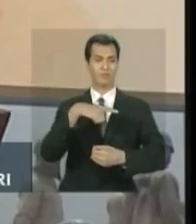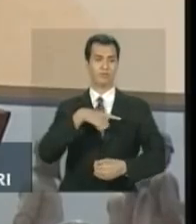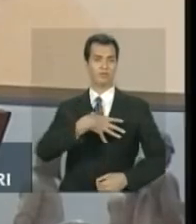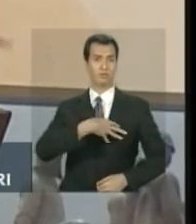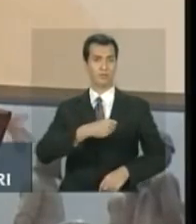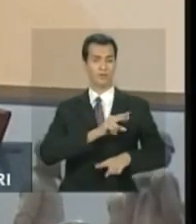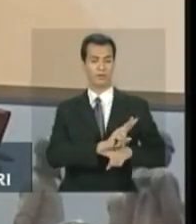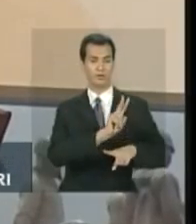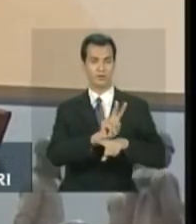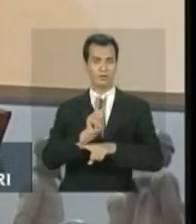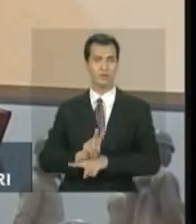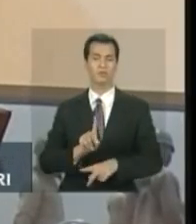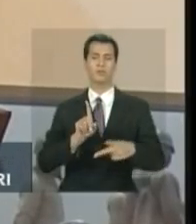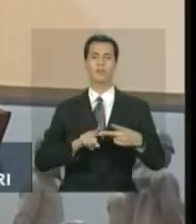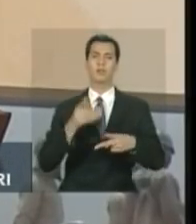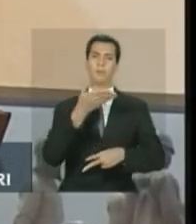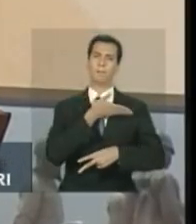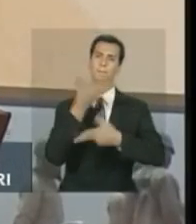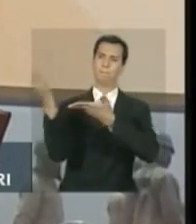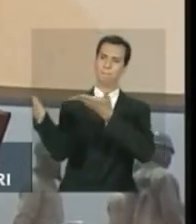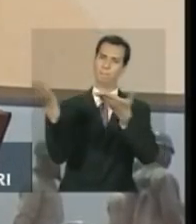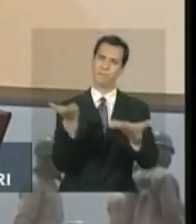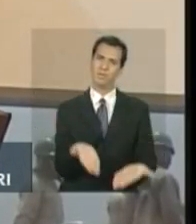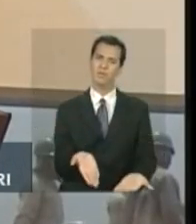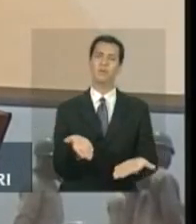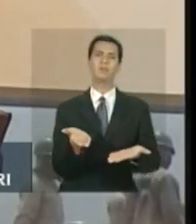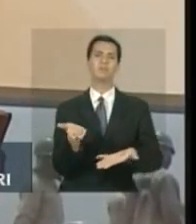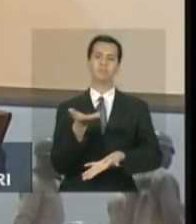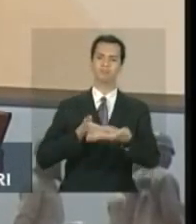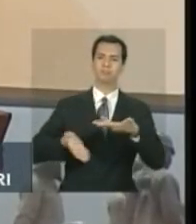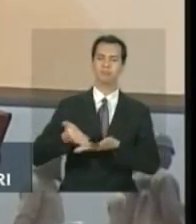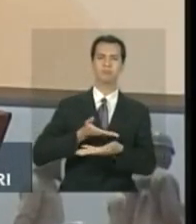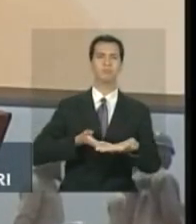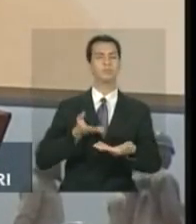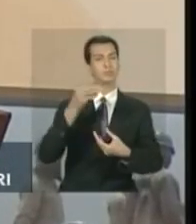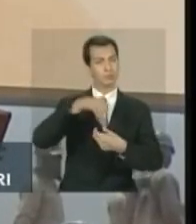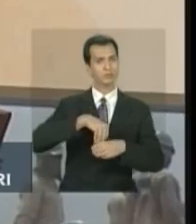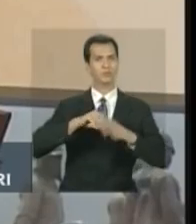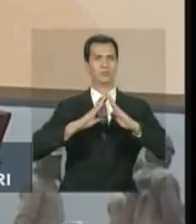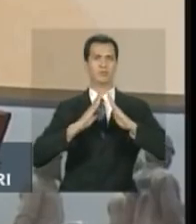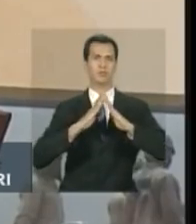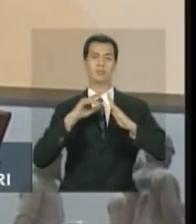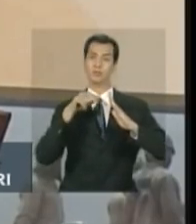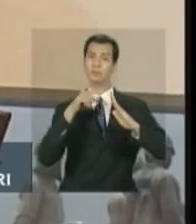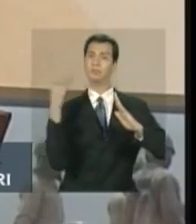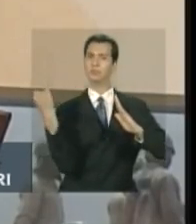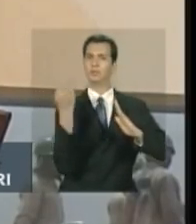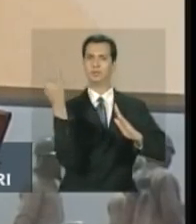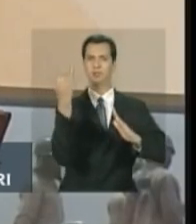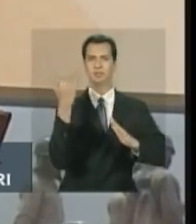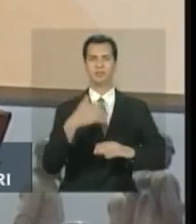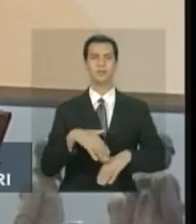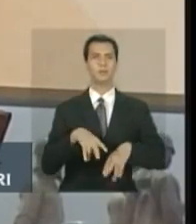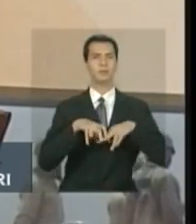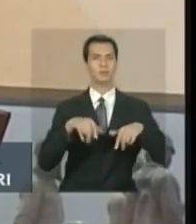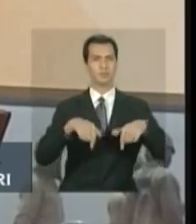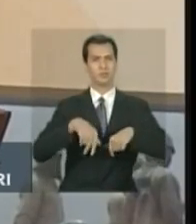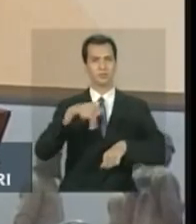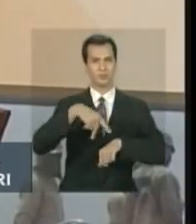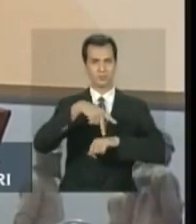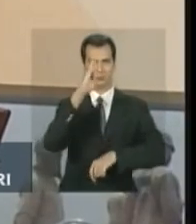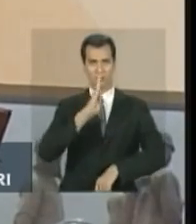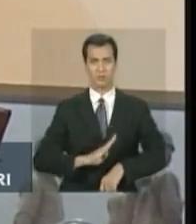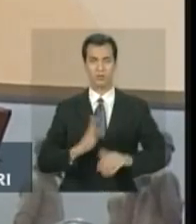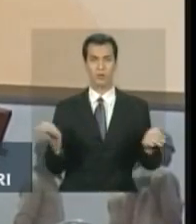onde se recebe os amigos. Por isso, sem dúvida, e nesse país, nós temos